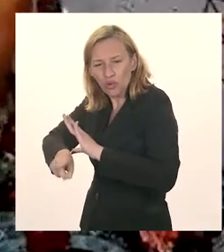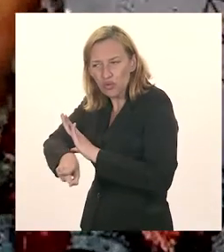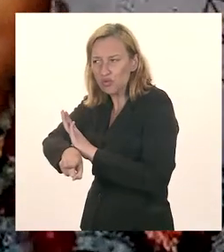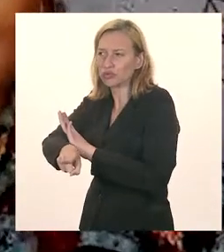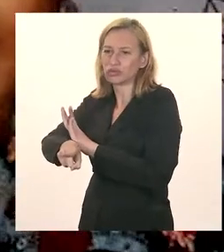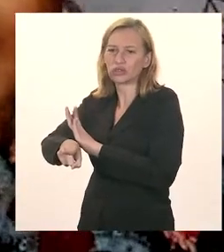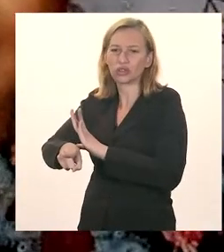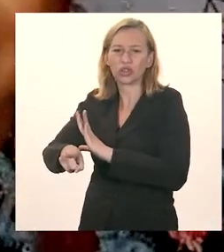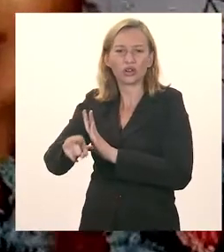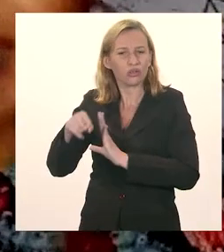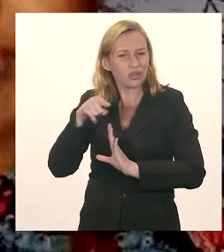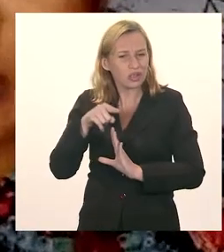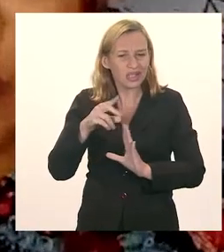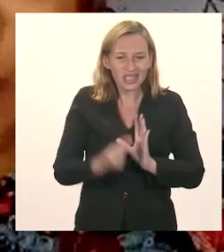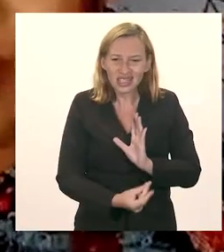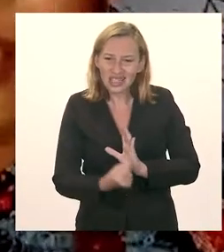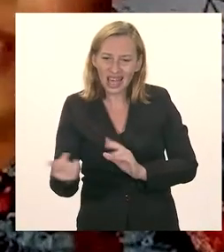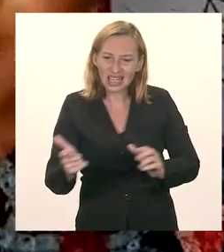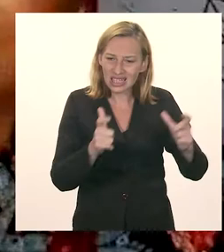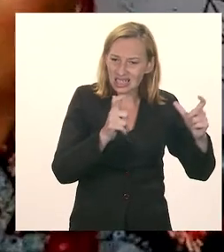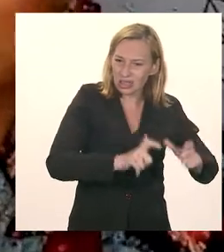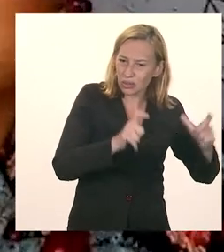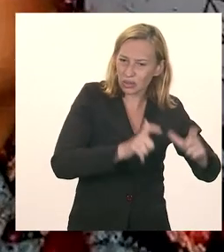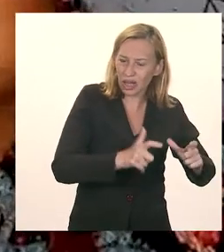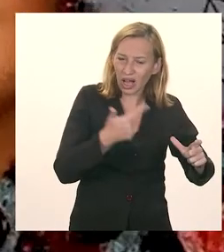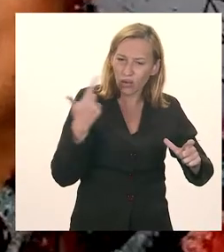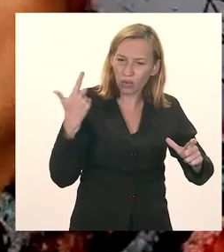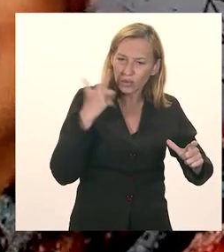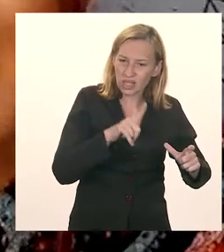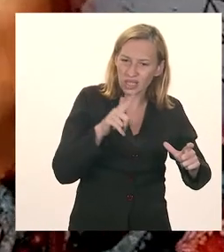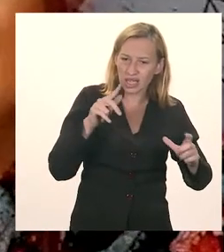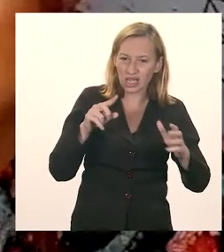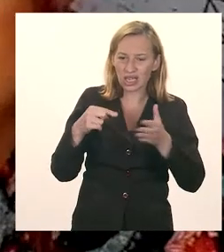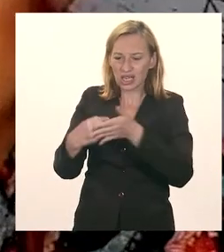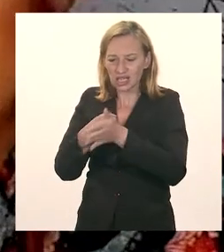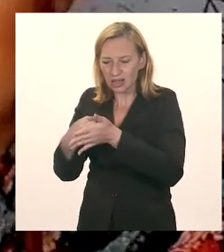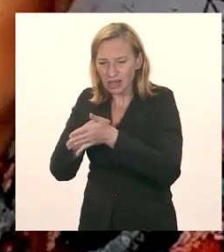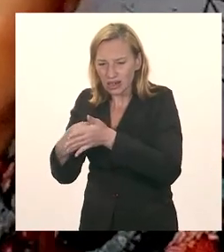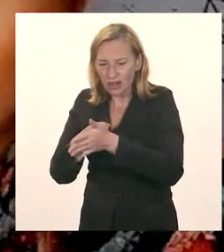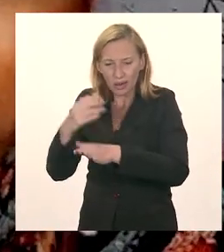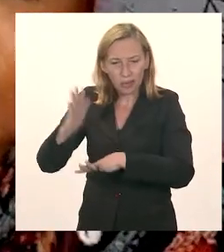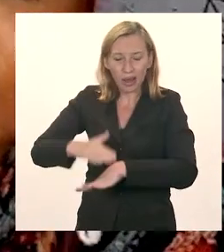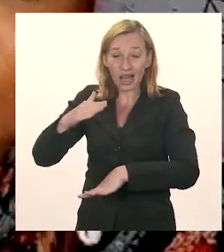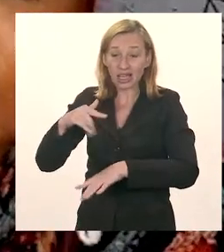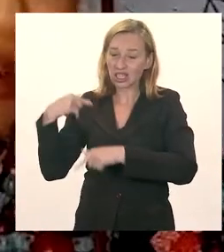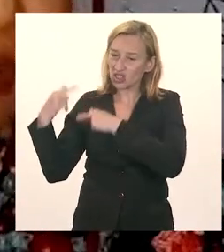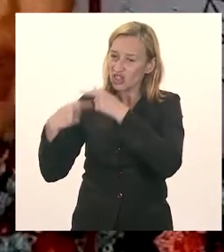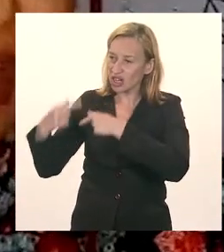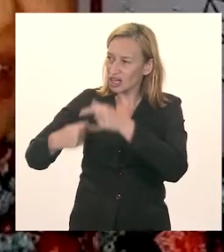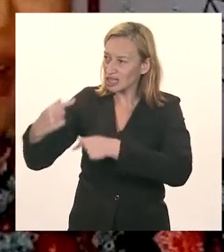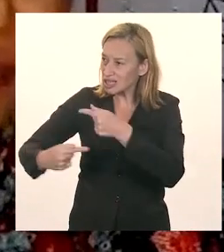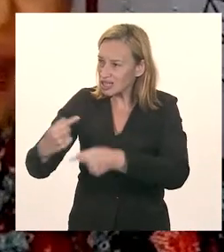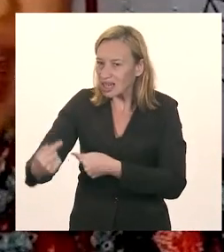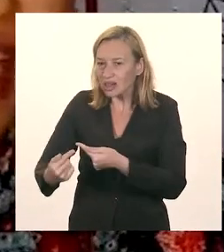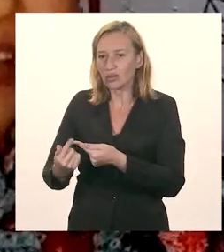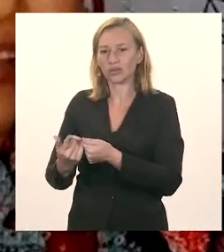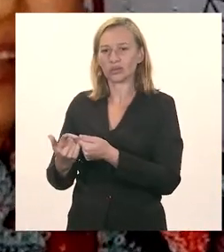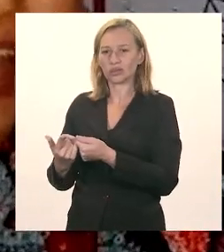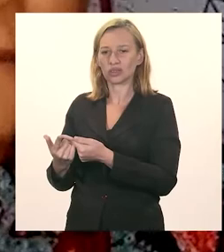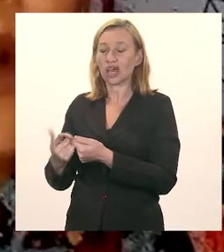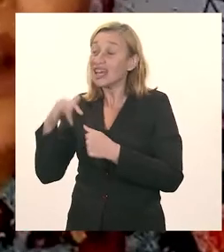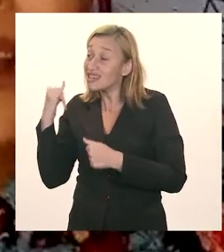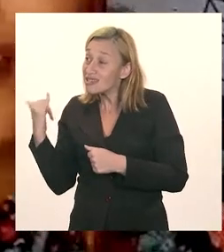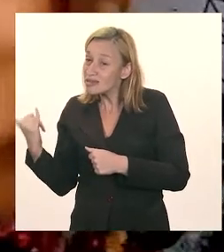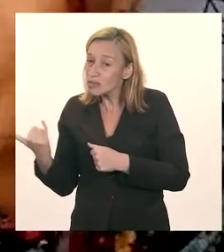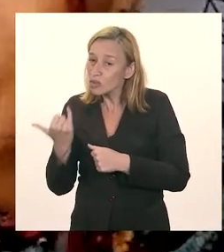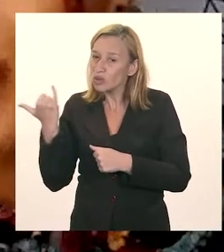disso, você sair desse círculo, você conseguir se enxergar a sua ancestralidade, as suas raízes e